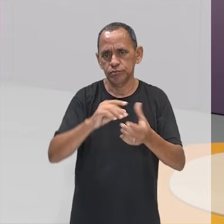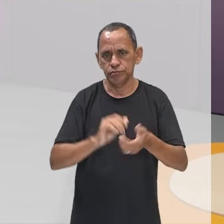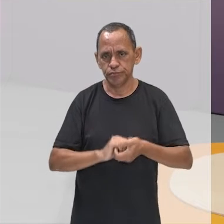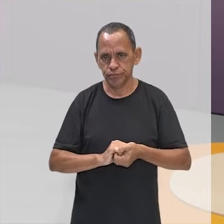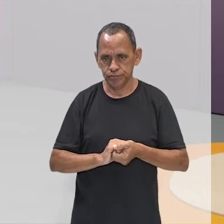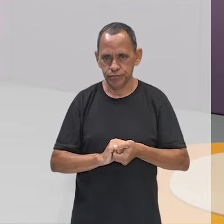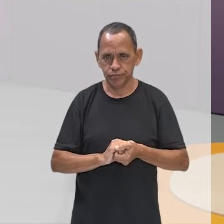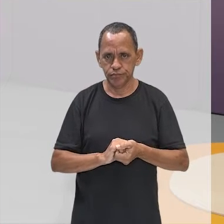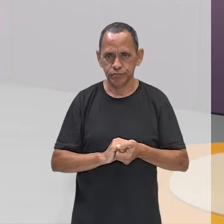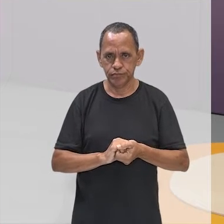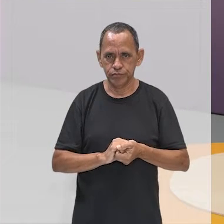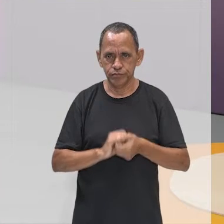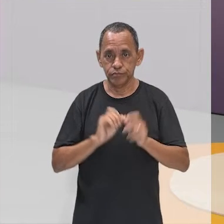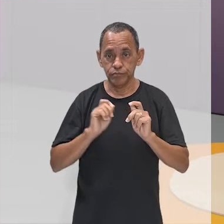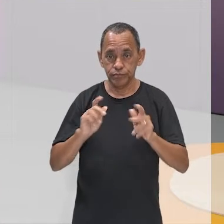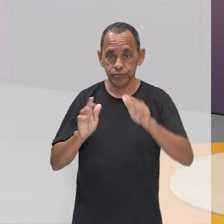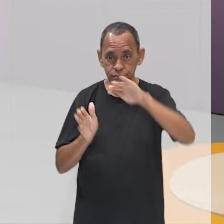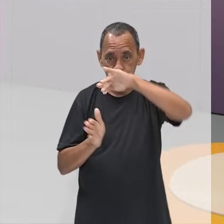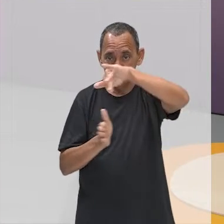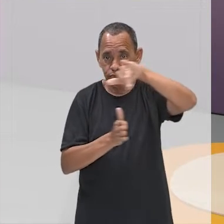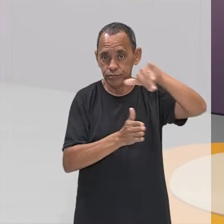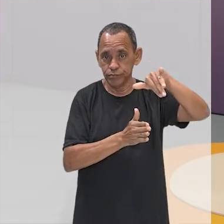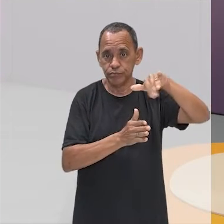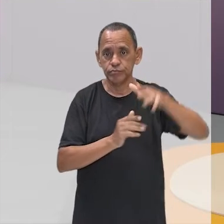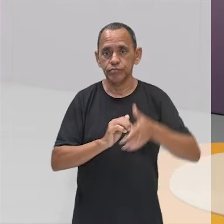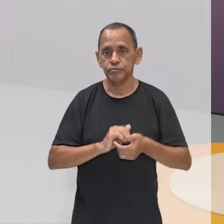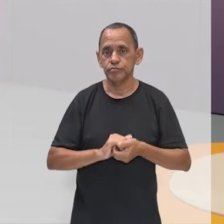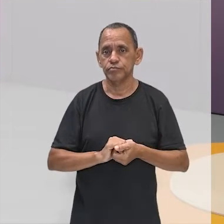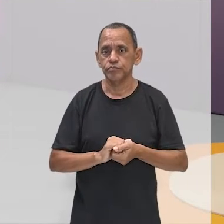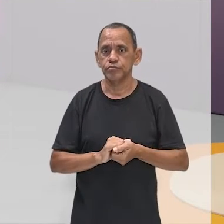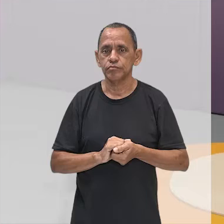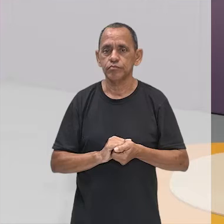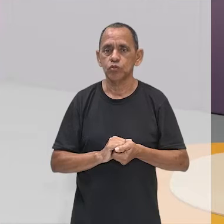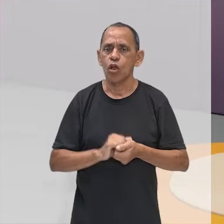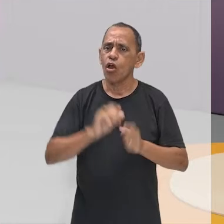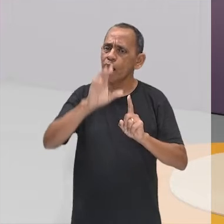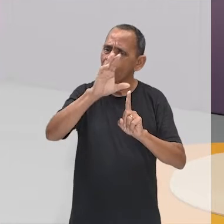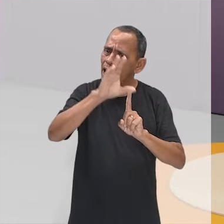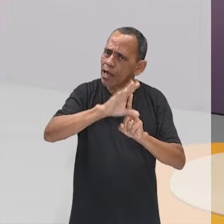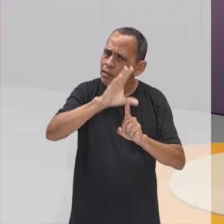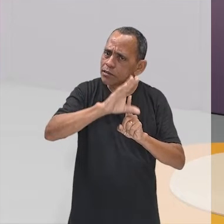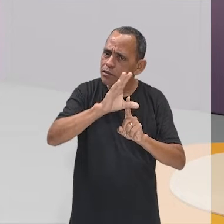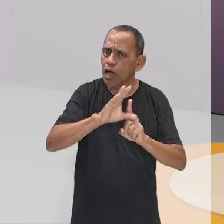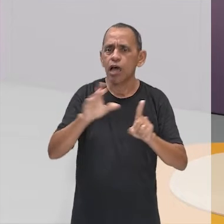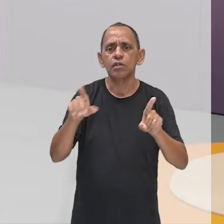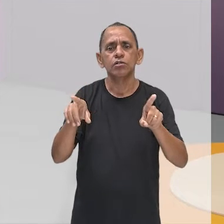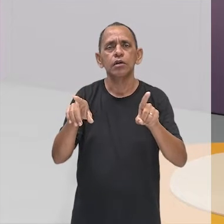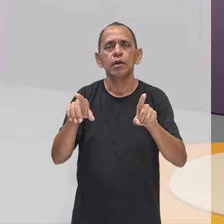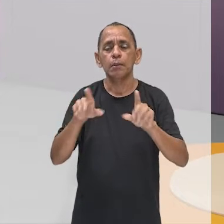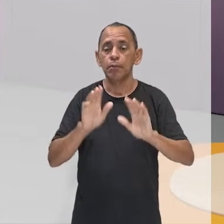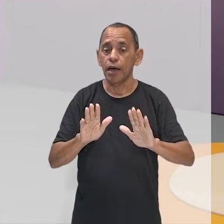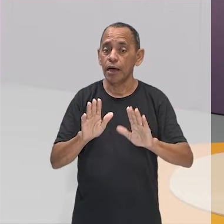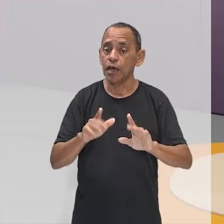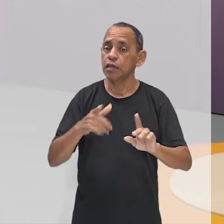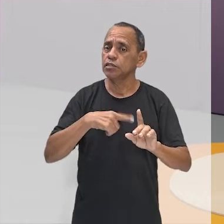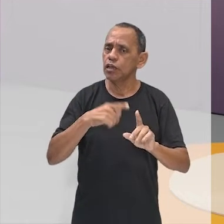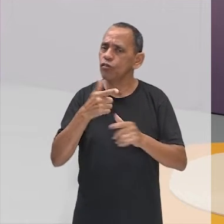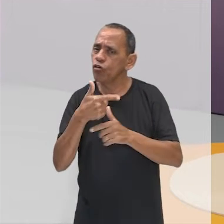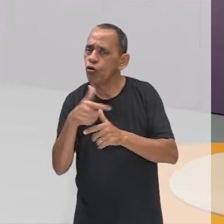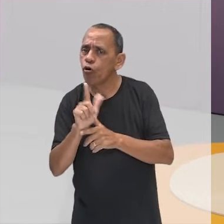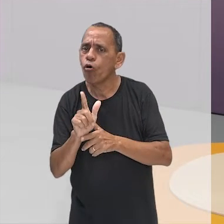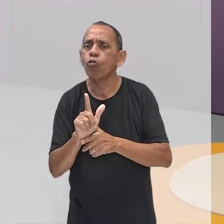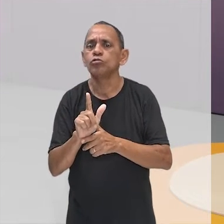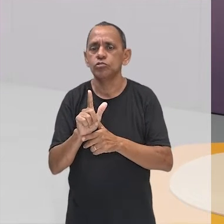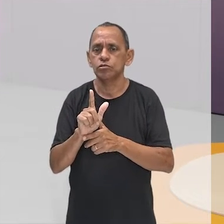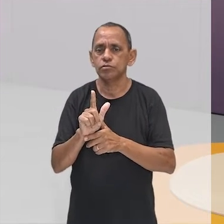elite, tá bom? Continuando, olha só, não só o calendário, mas a gente também vai ter uma grande, não só o calendário, não só a